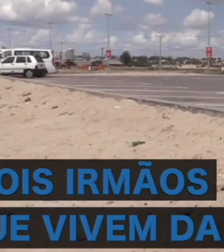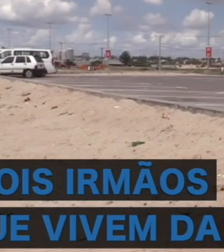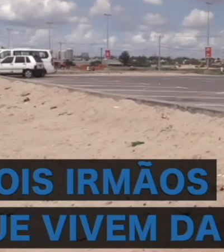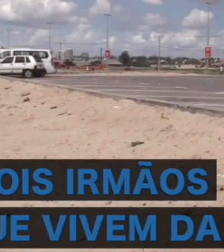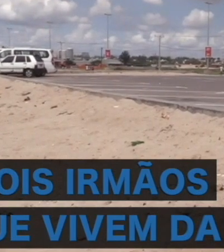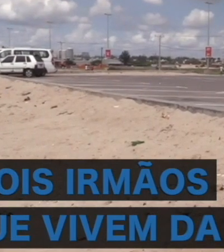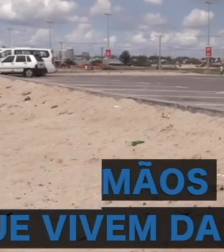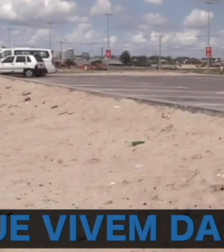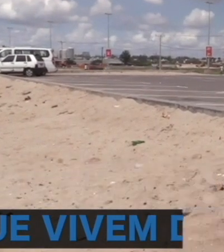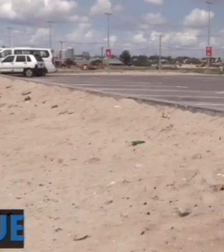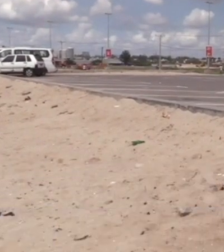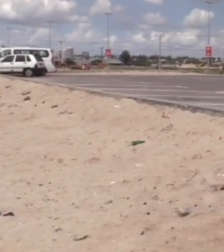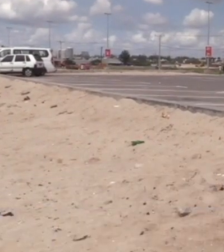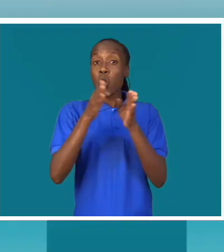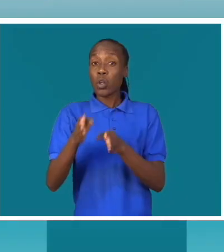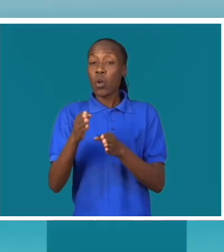shingombela Ai, kwini nishitimela.